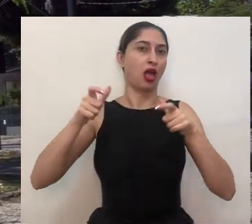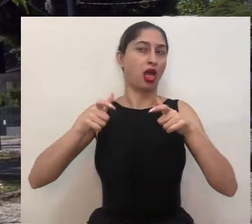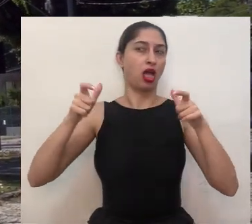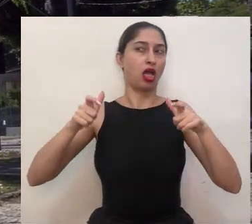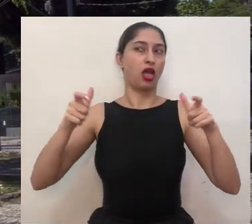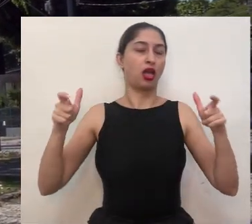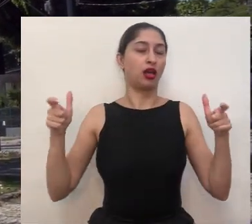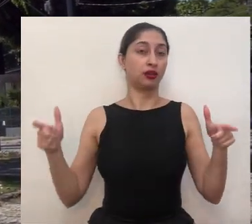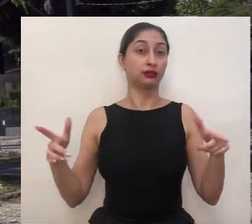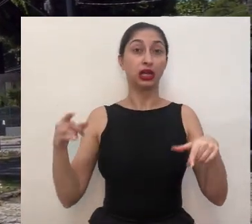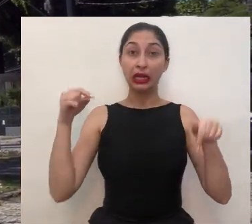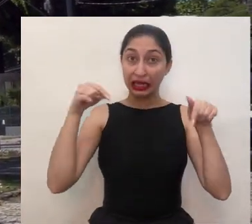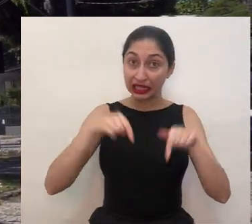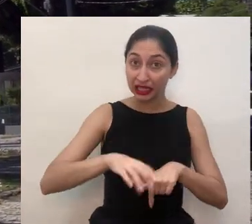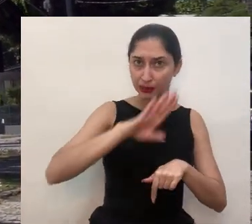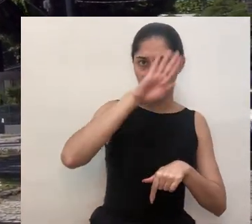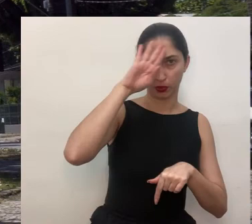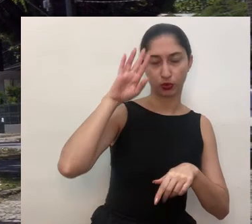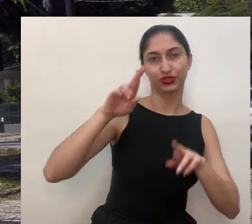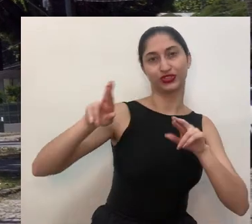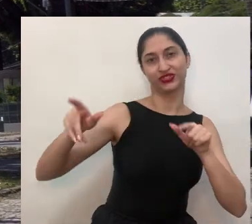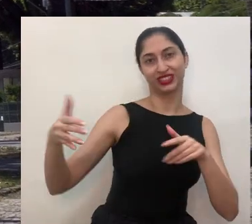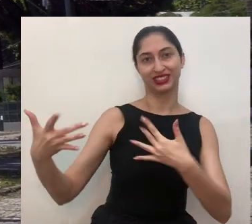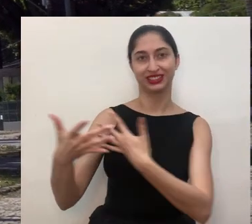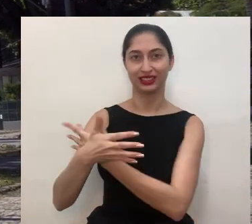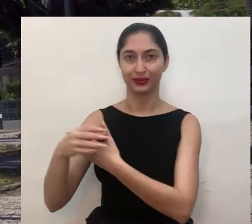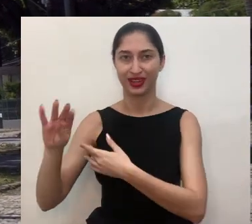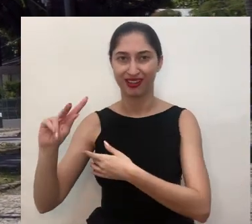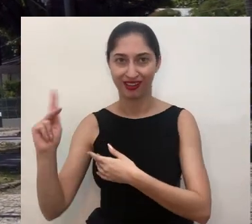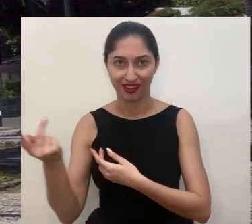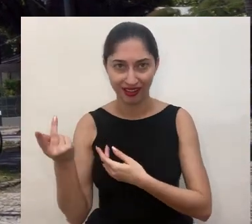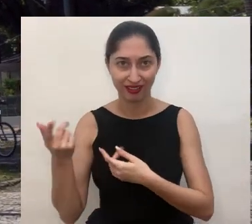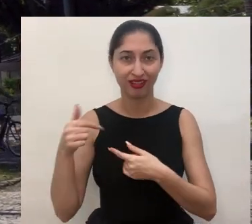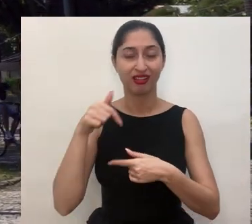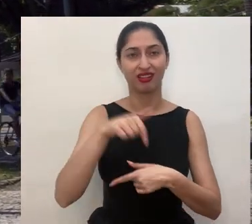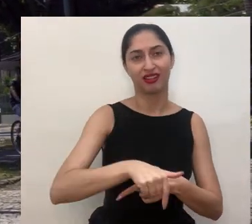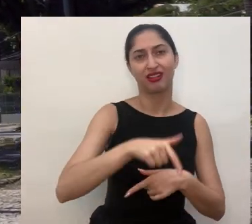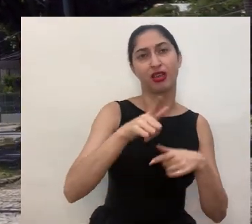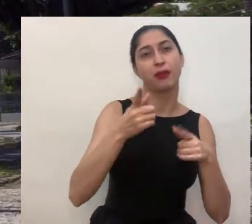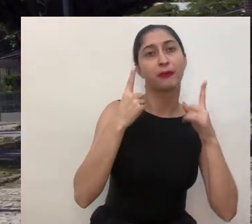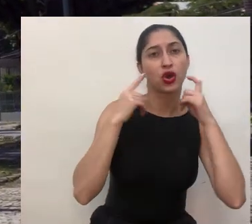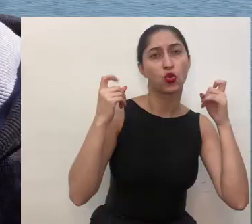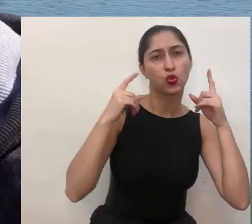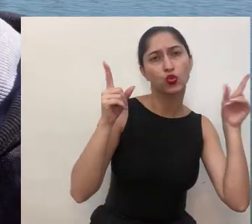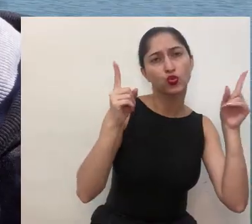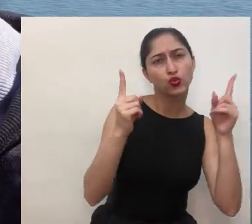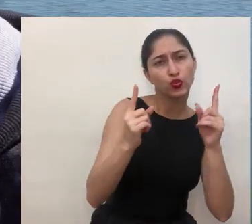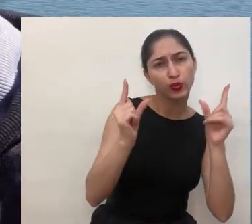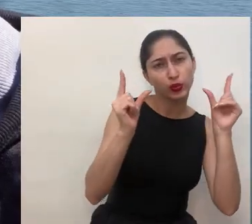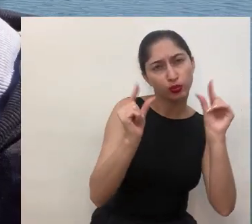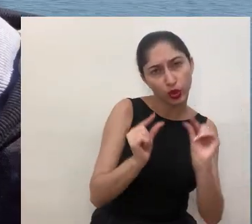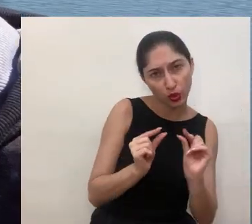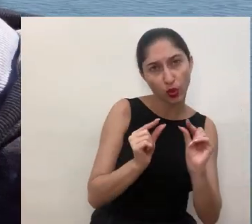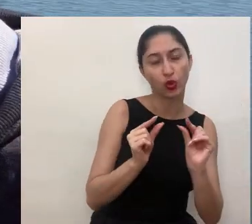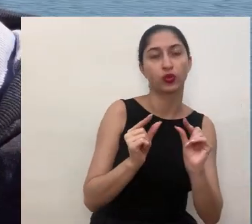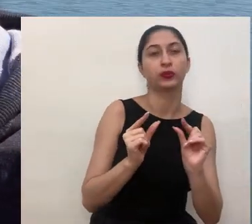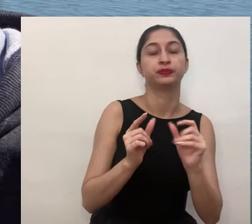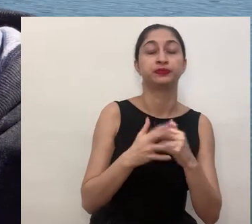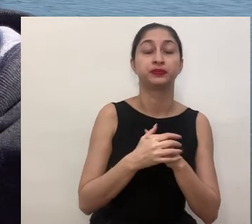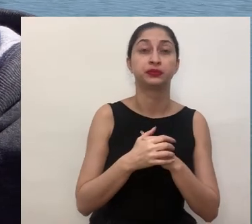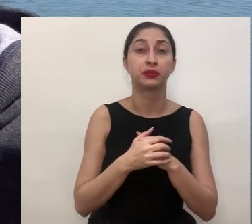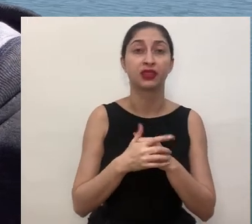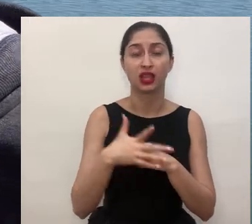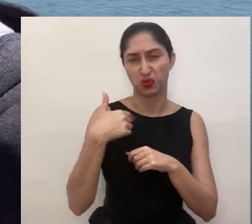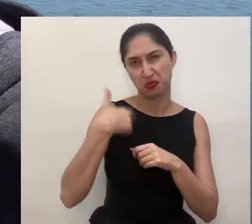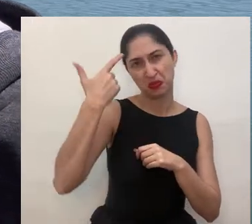bem diferente do centro da cidade, por exemplo. O barulho é menor e chega até a ser um barulho diferente. Eu penso que lá nos